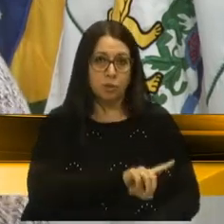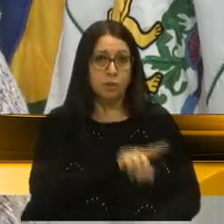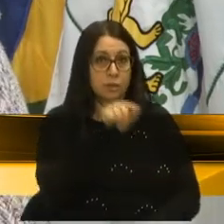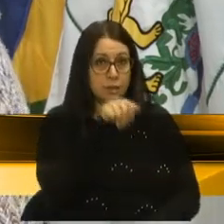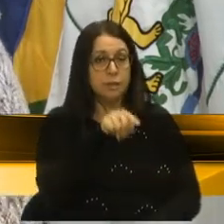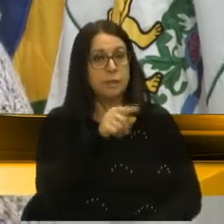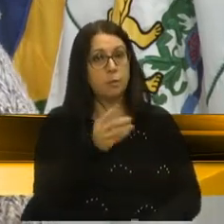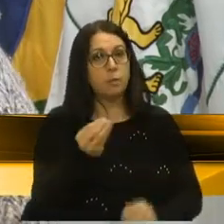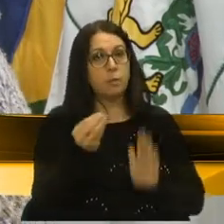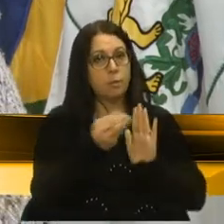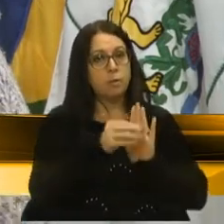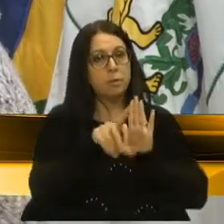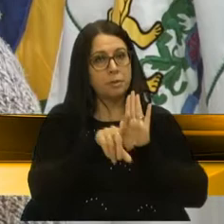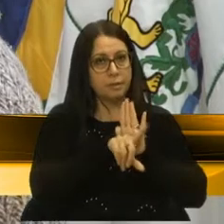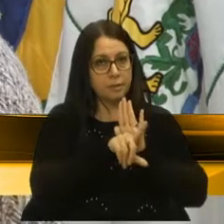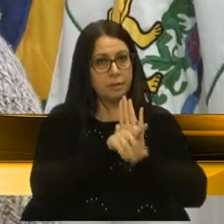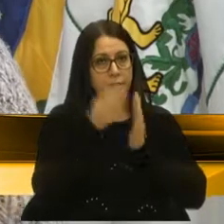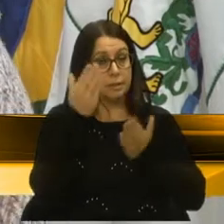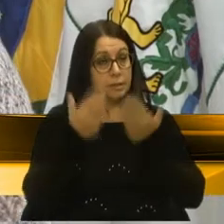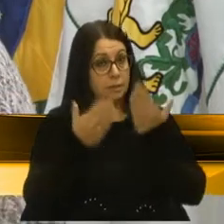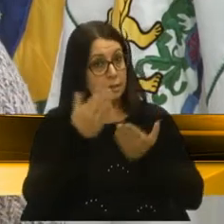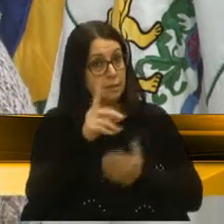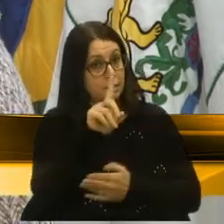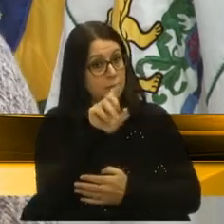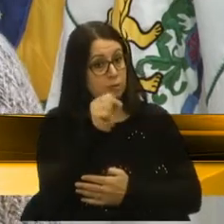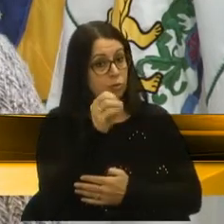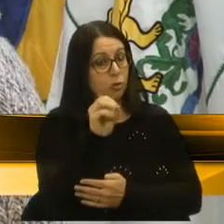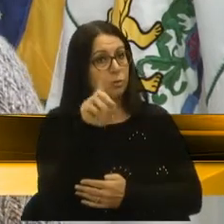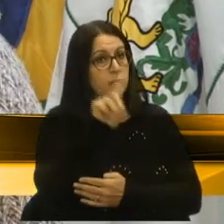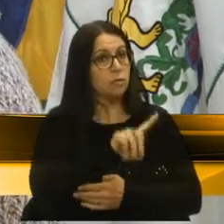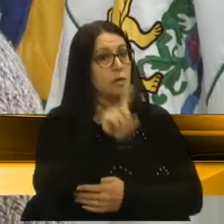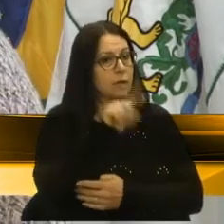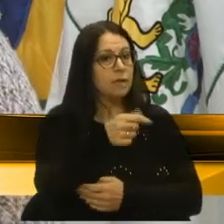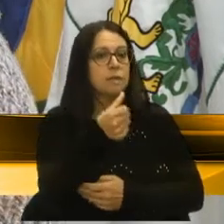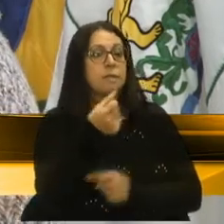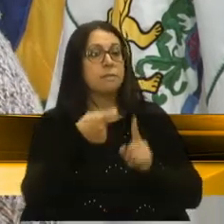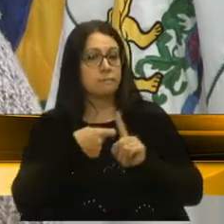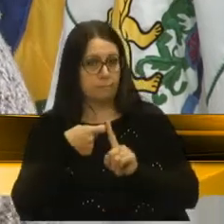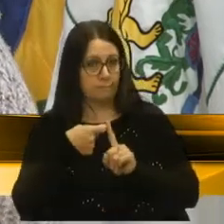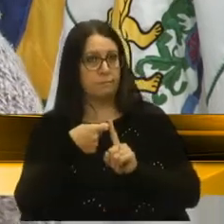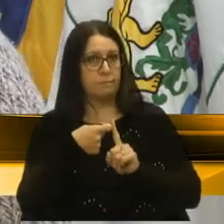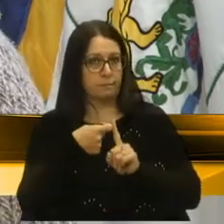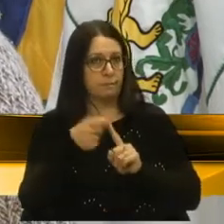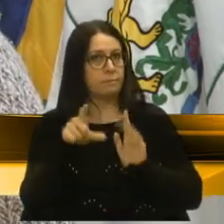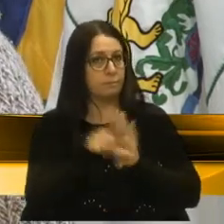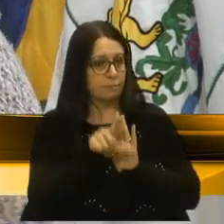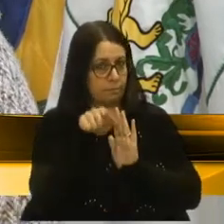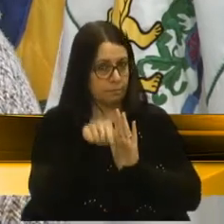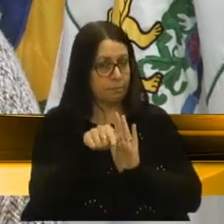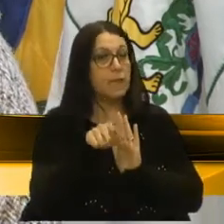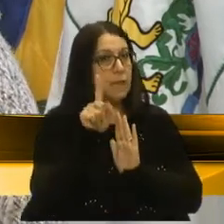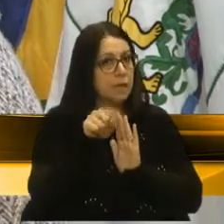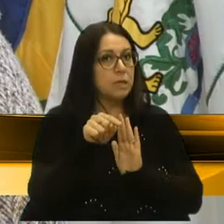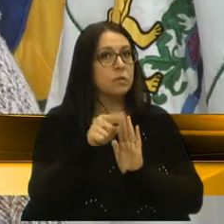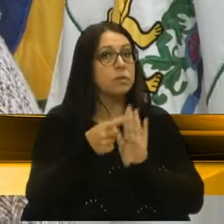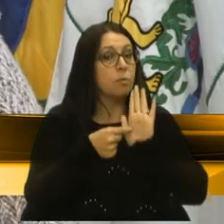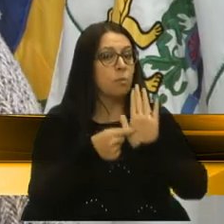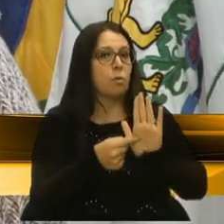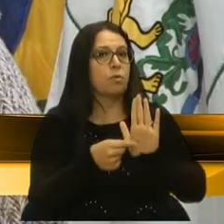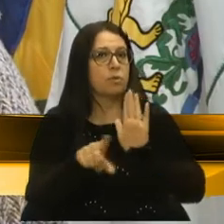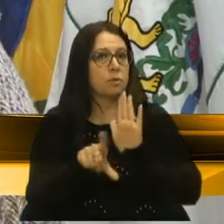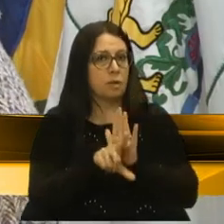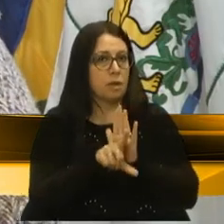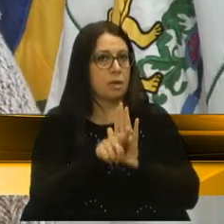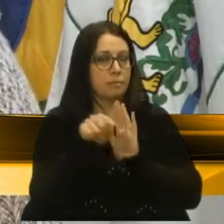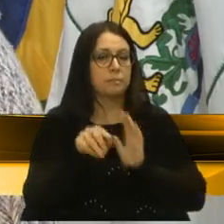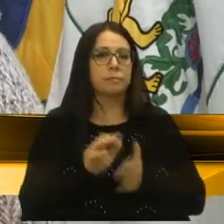previsto na lei de licitações. 180 dias, 6 meses, na lei de licitações. É isso que é trazido na lei de